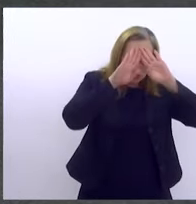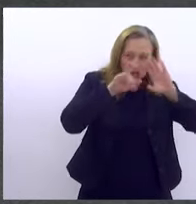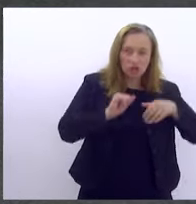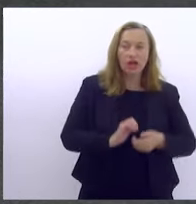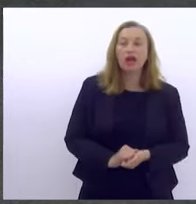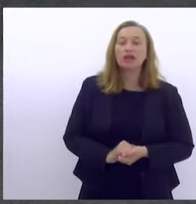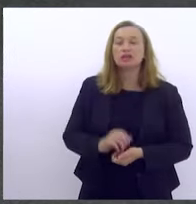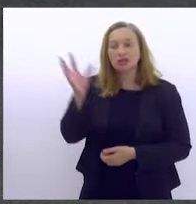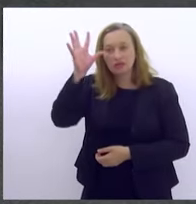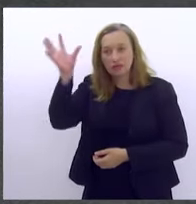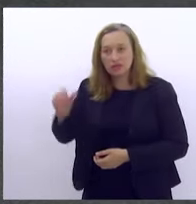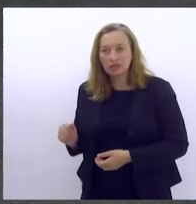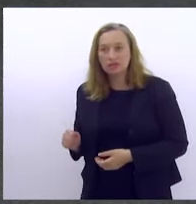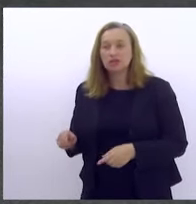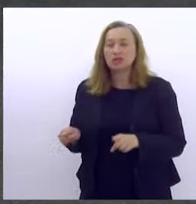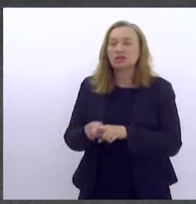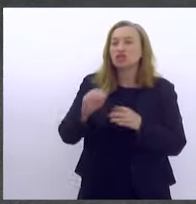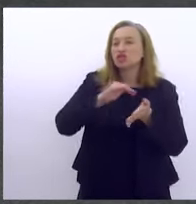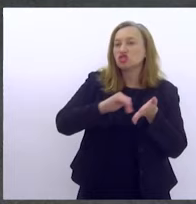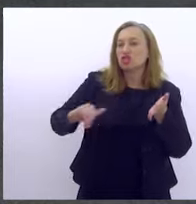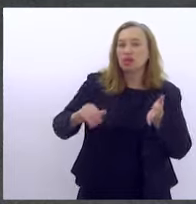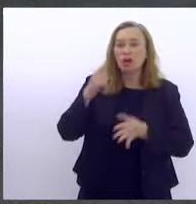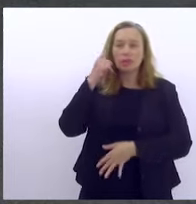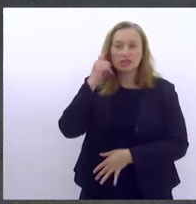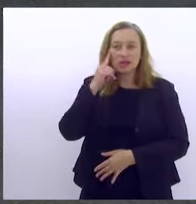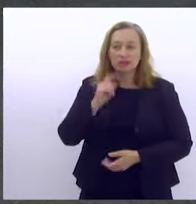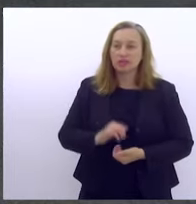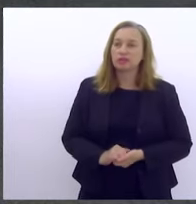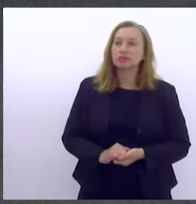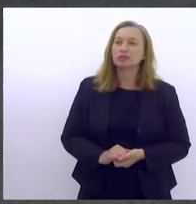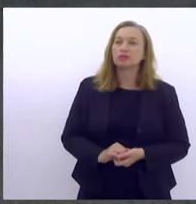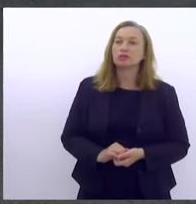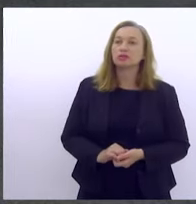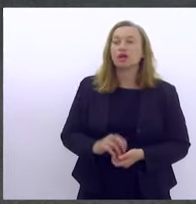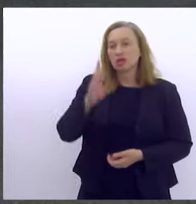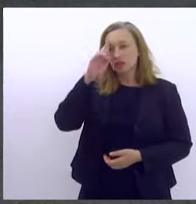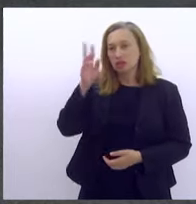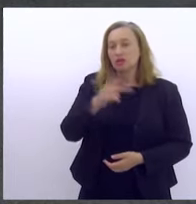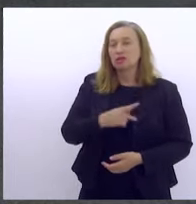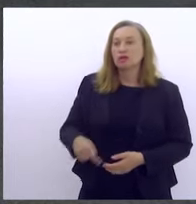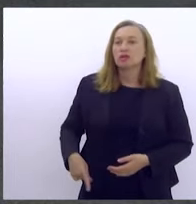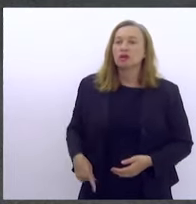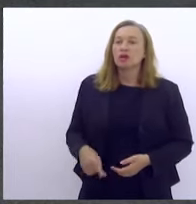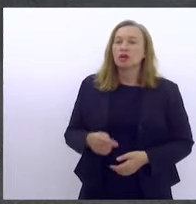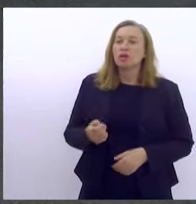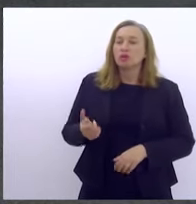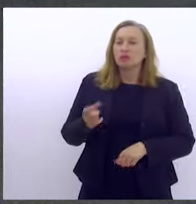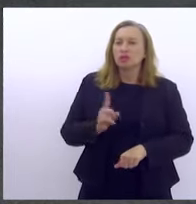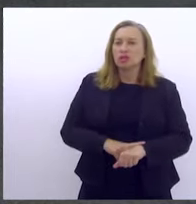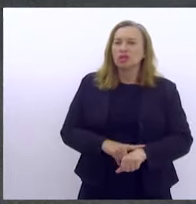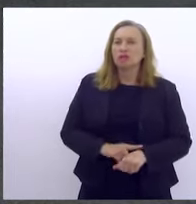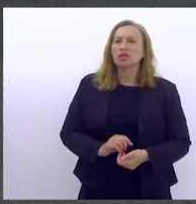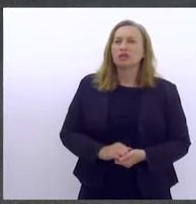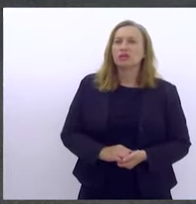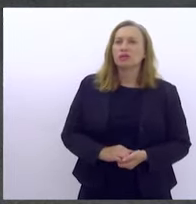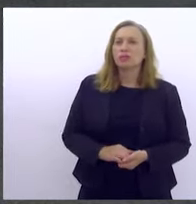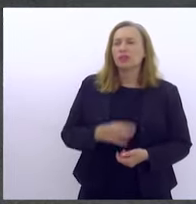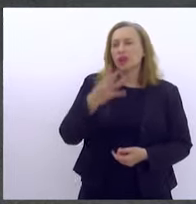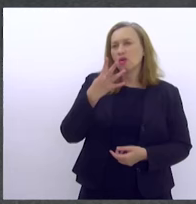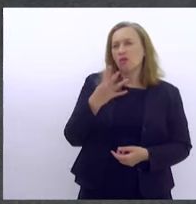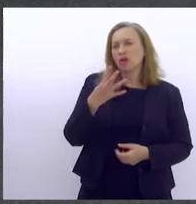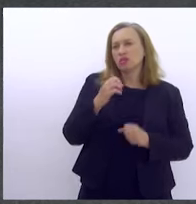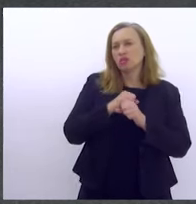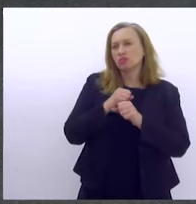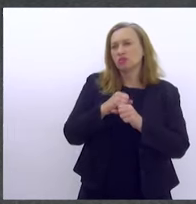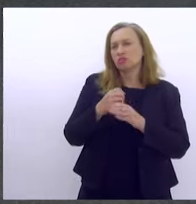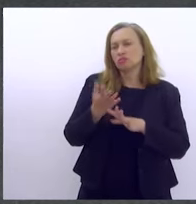tudo, desmistificar. Senhora Presidenta, não faz muito tempo, há cerca de